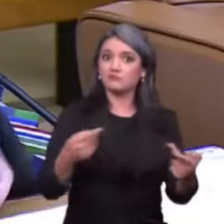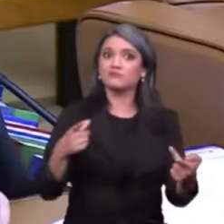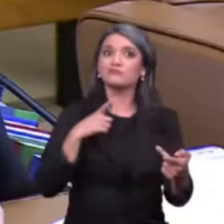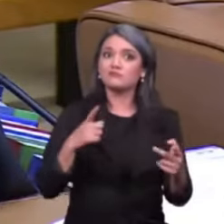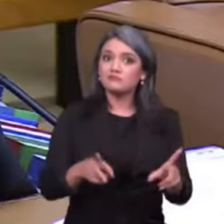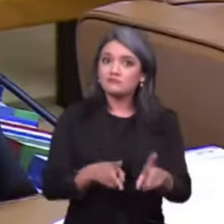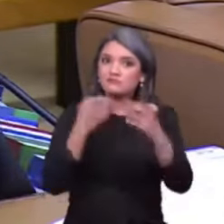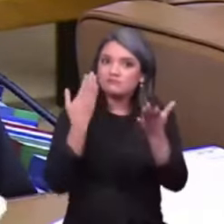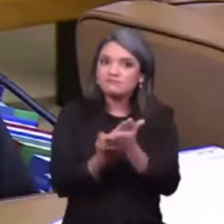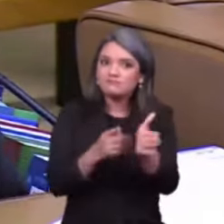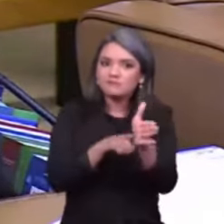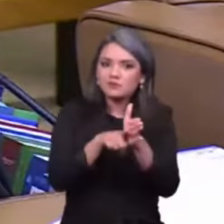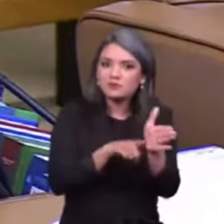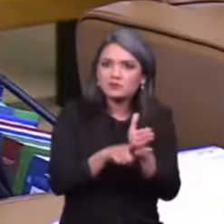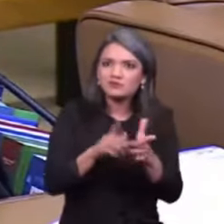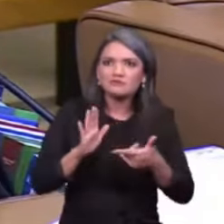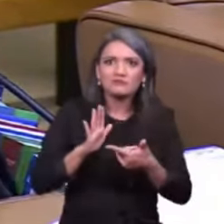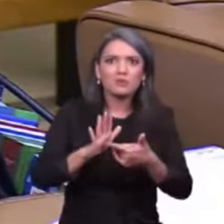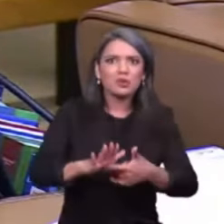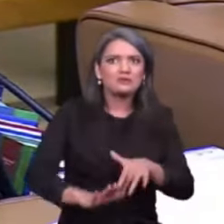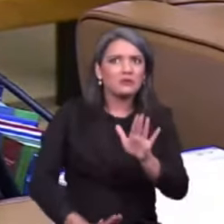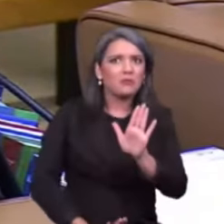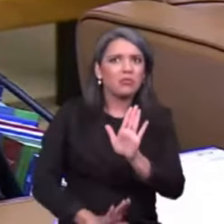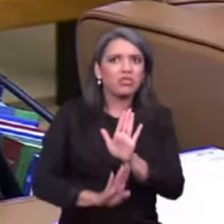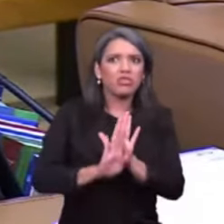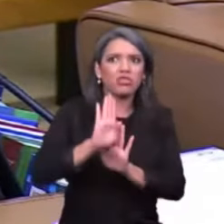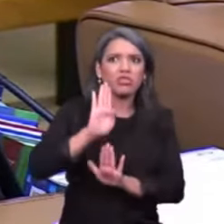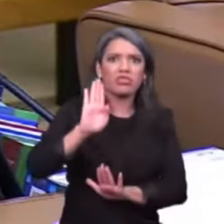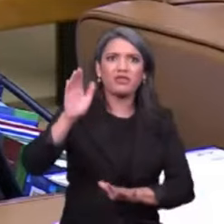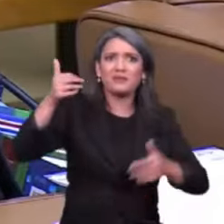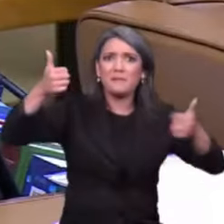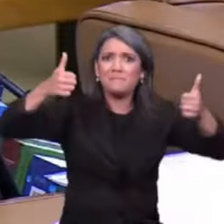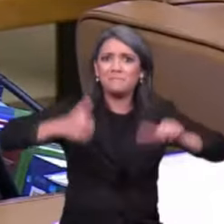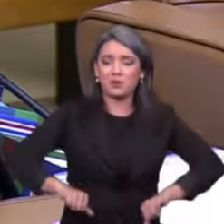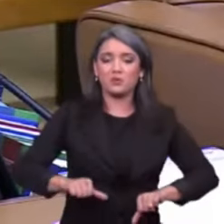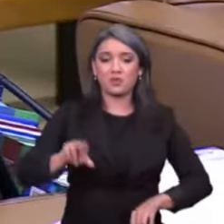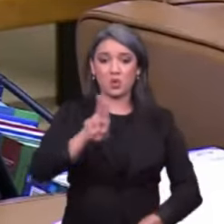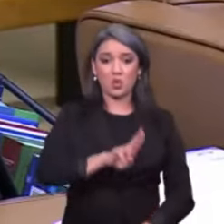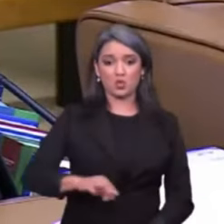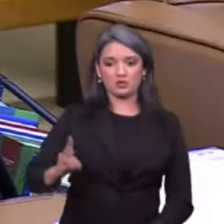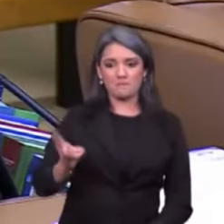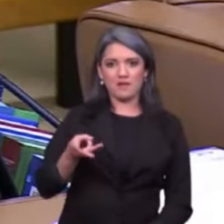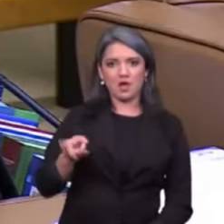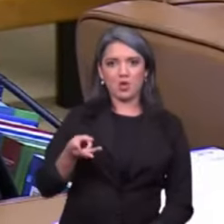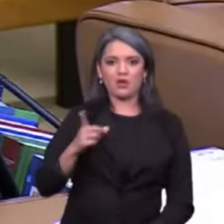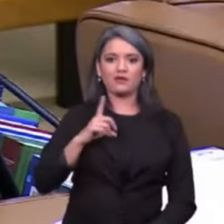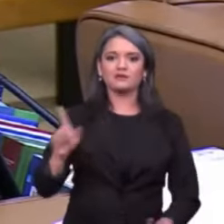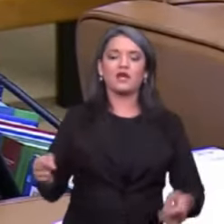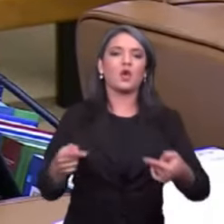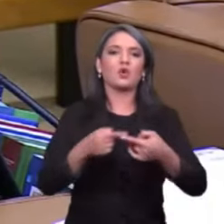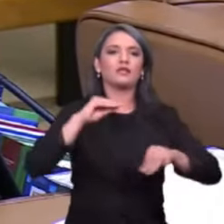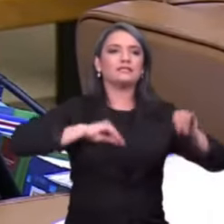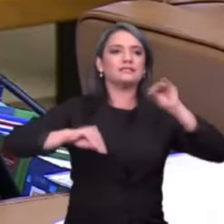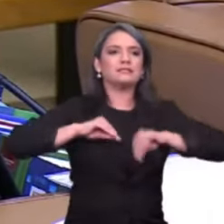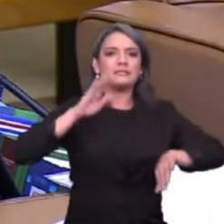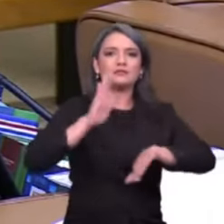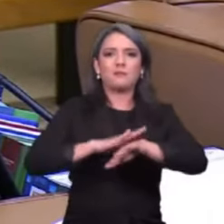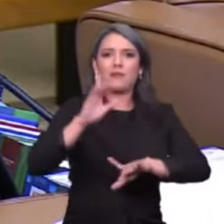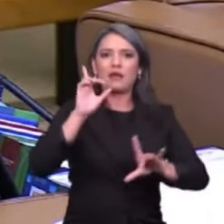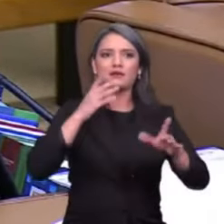vêm aumentando. O uso crônico da maconha tem sido associado com aumento de taxas de ansiedade,